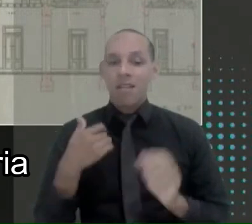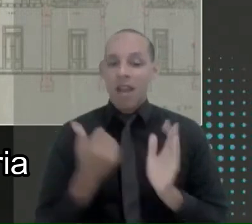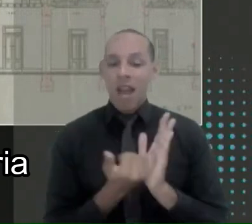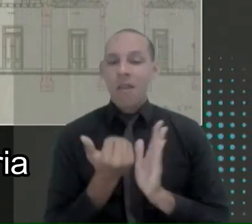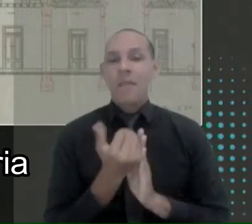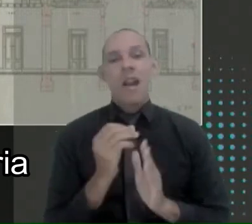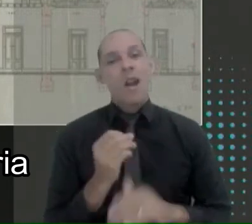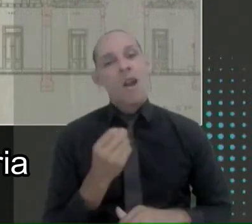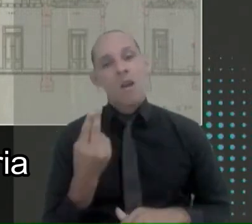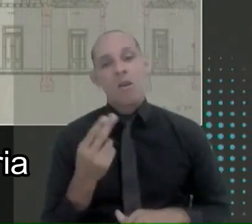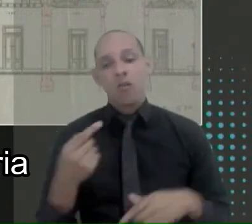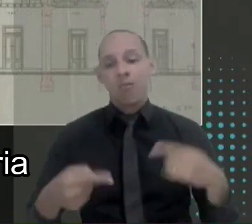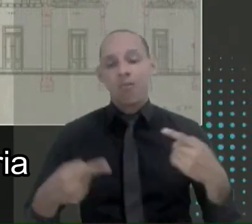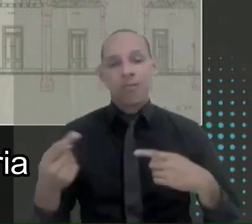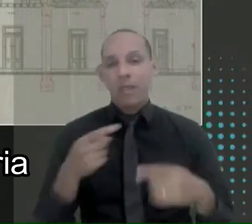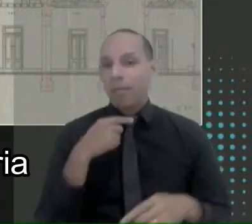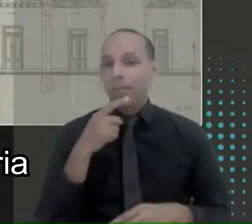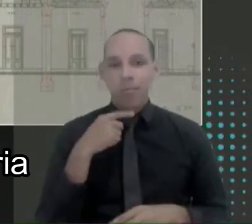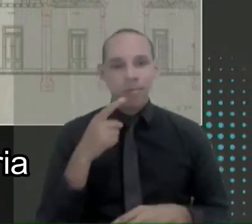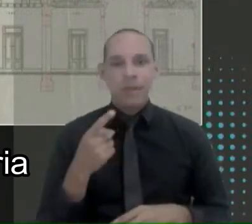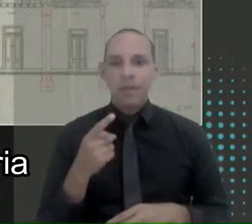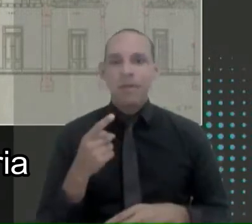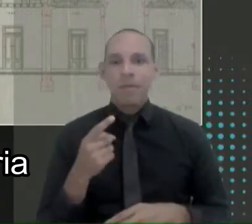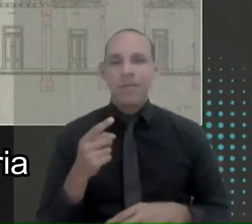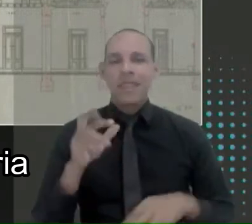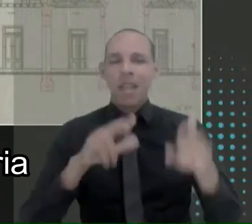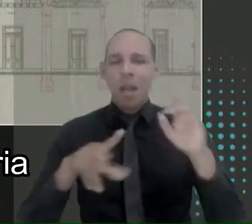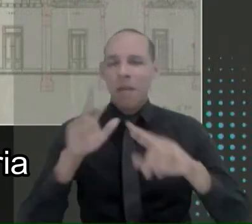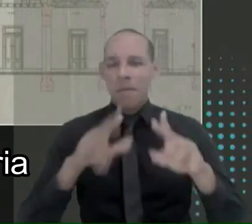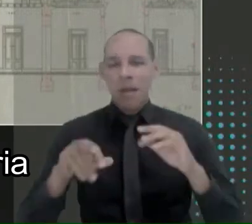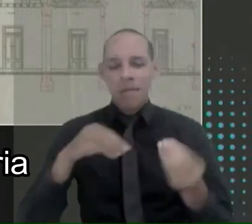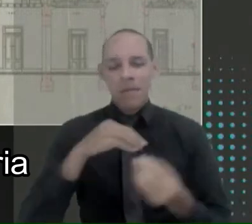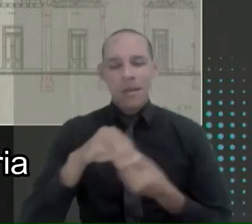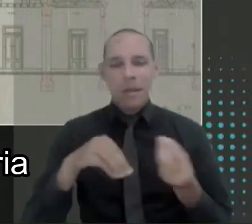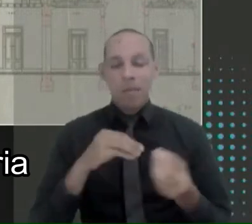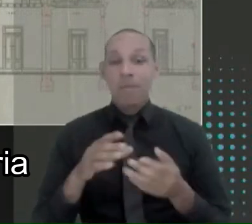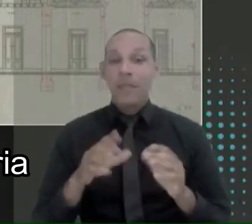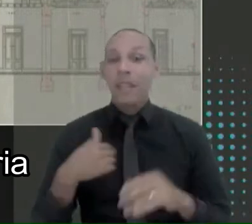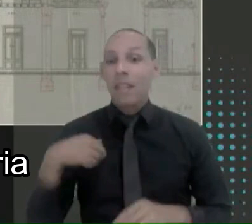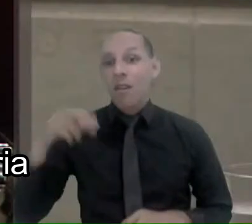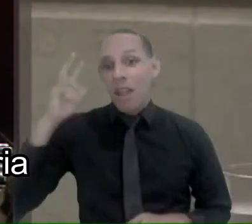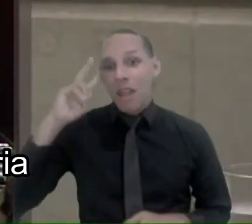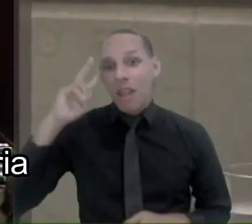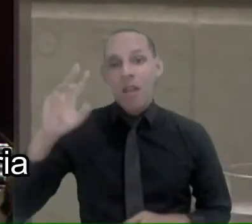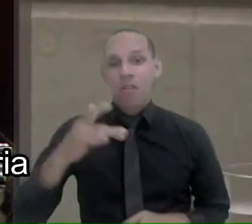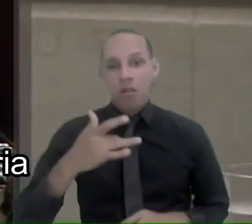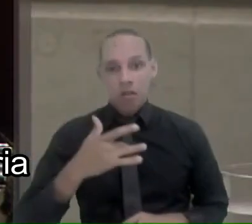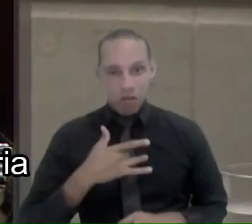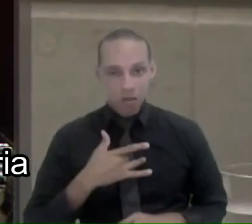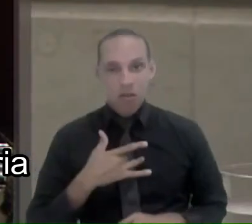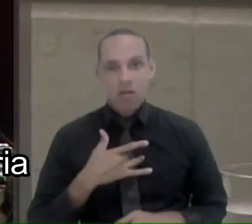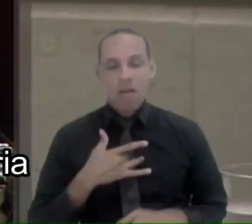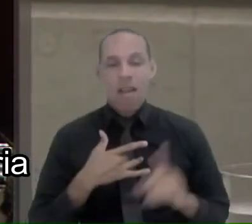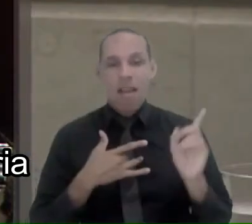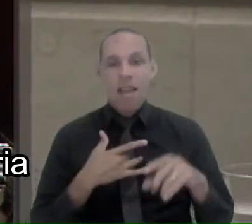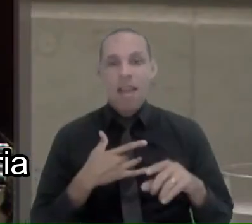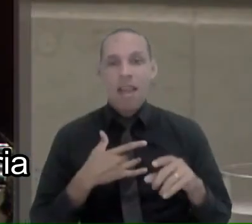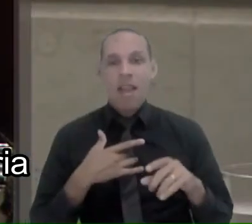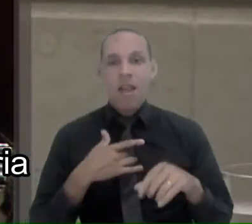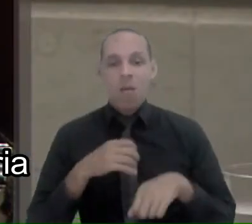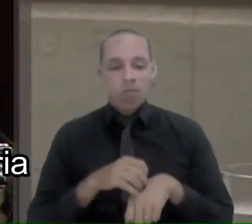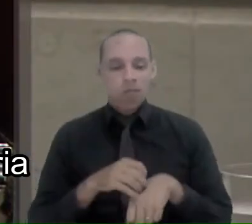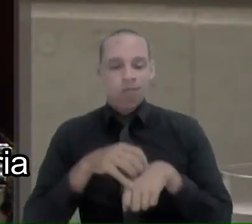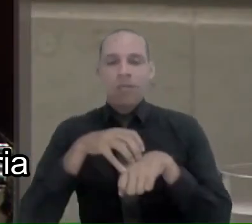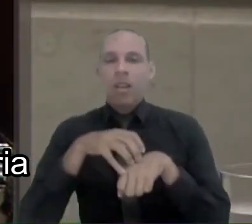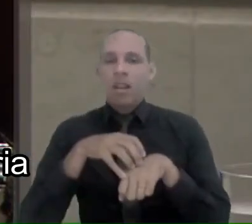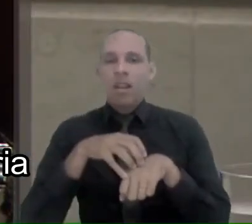discussão transdisciplinar. E aí eu lembro que a tuberculose é uma infecção que nos acompanha como